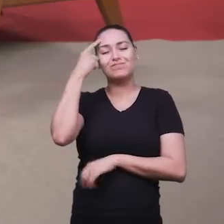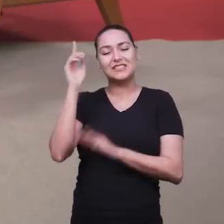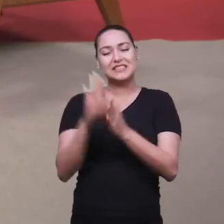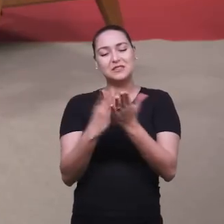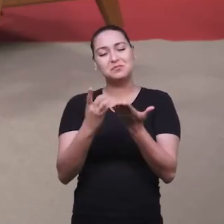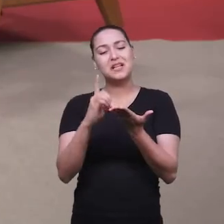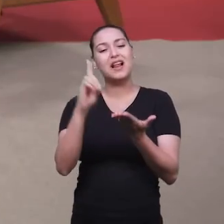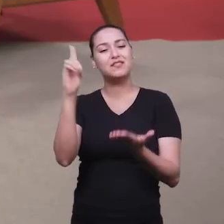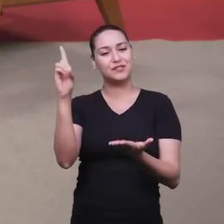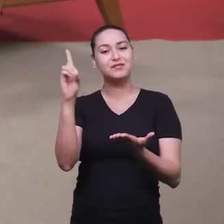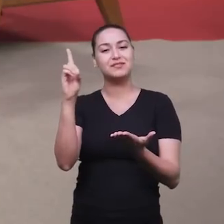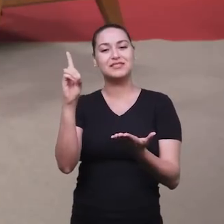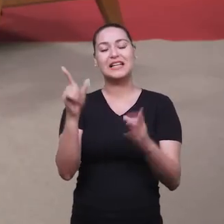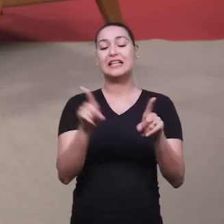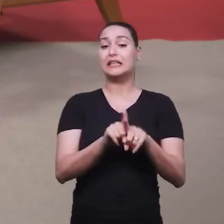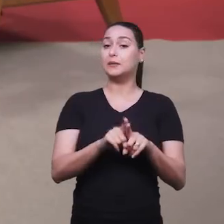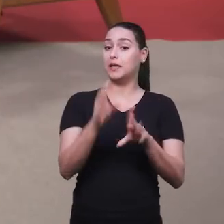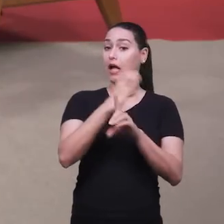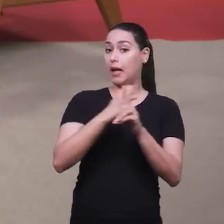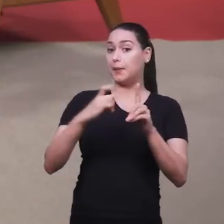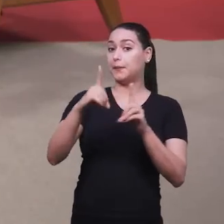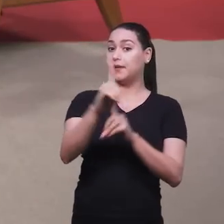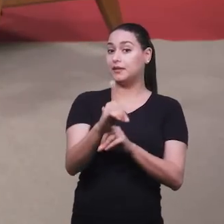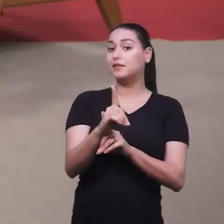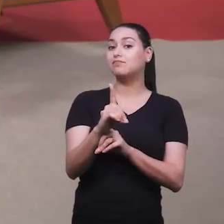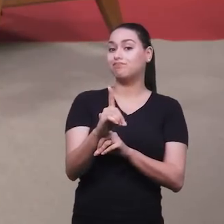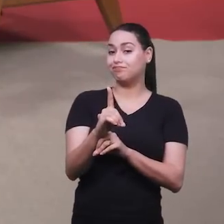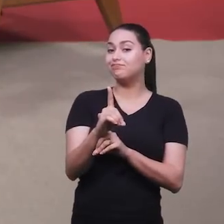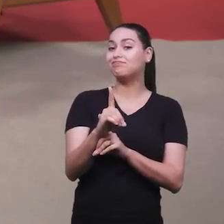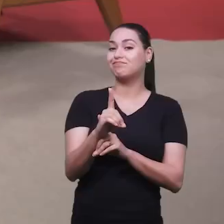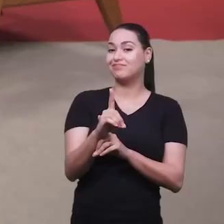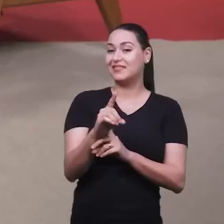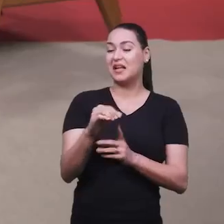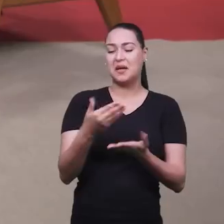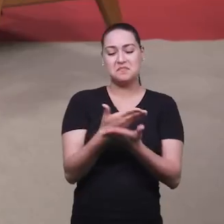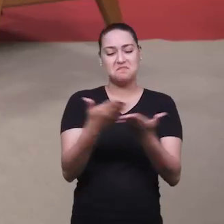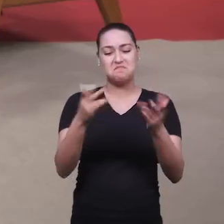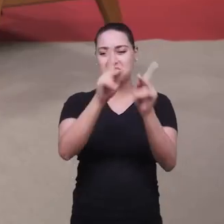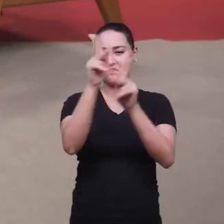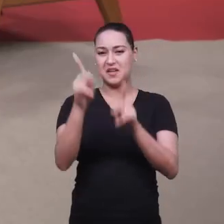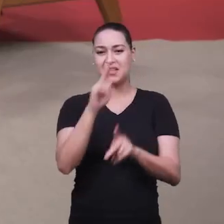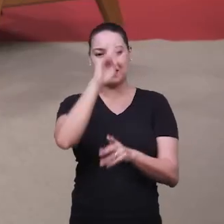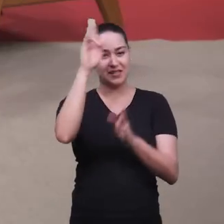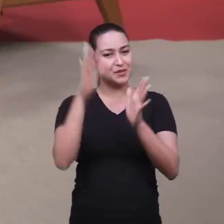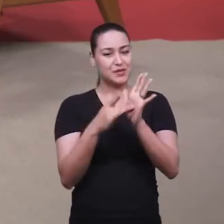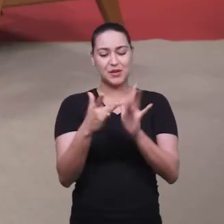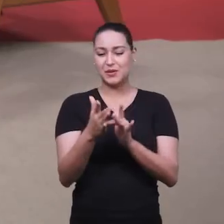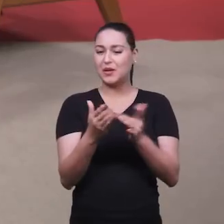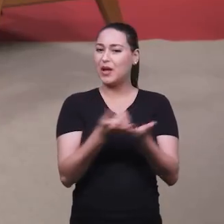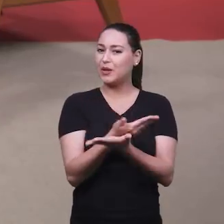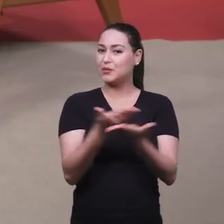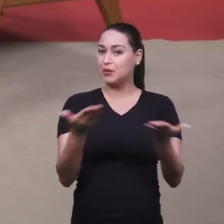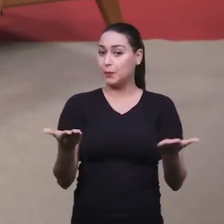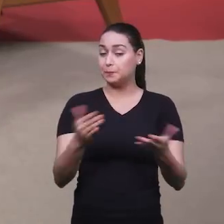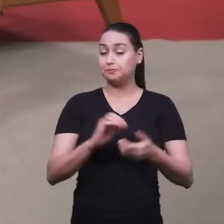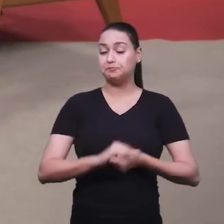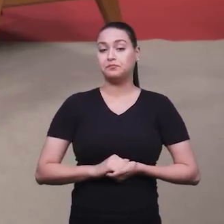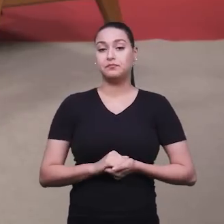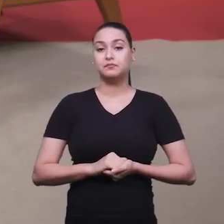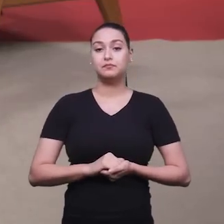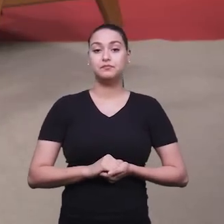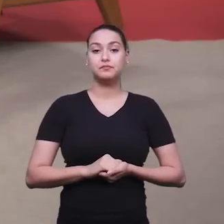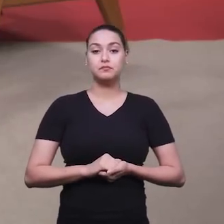palavra e na própria escola bíblica, não é, Josias? Isso. Pai do Senhor, você, o Daniel e a todos. E a todos. Bom, vamos fazer uma